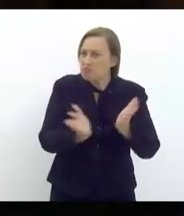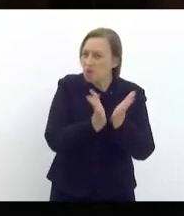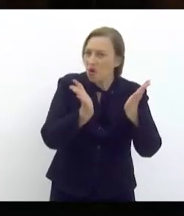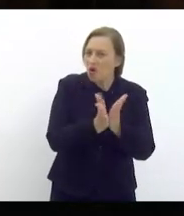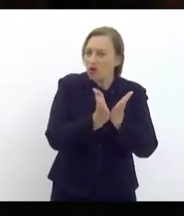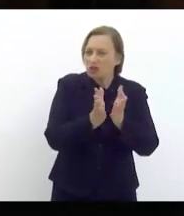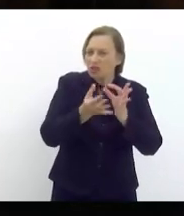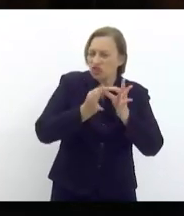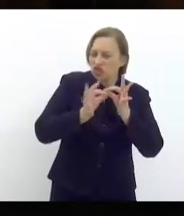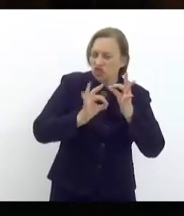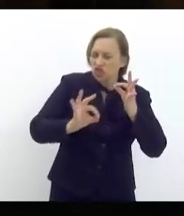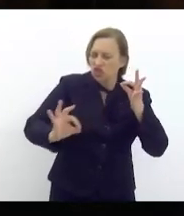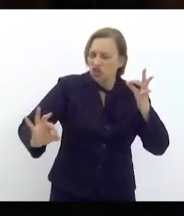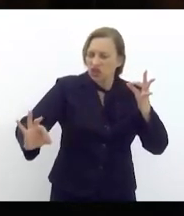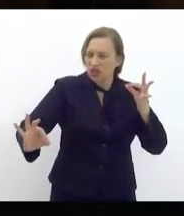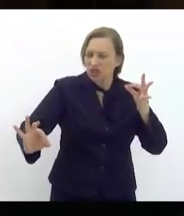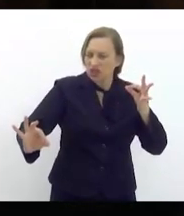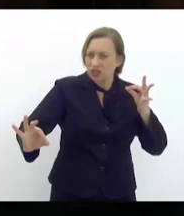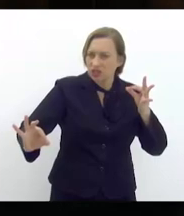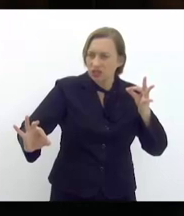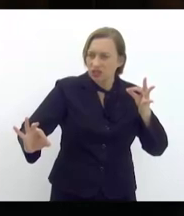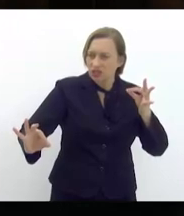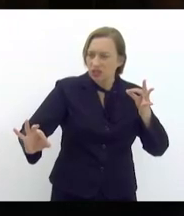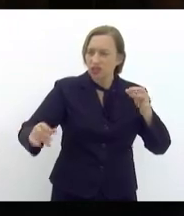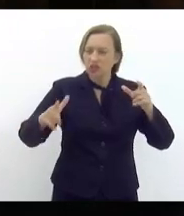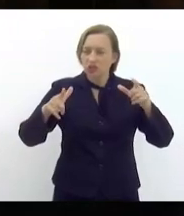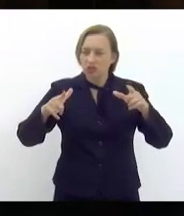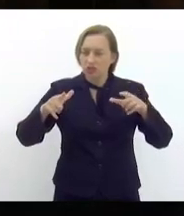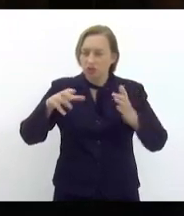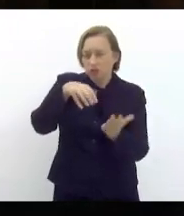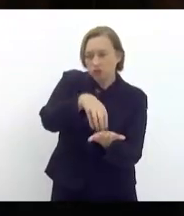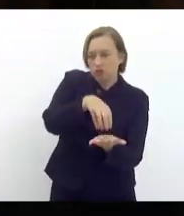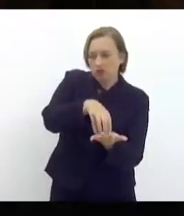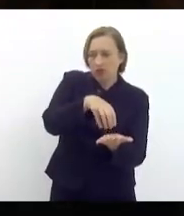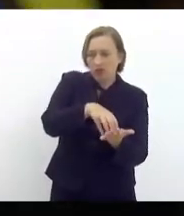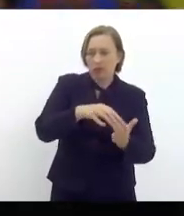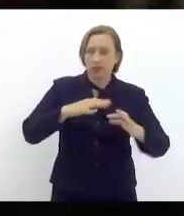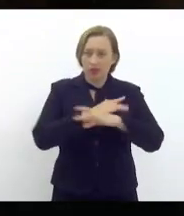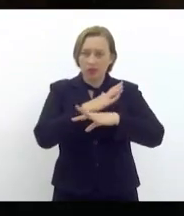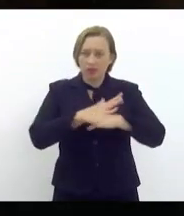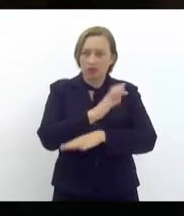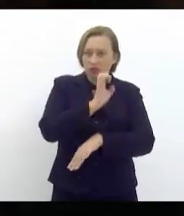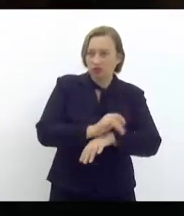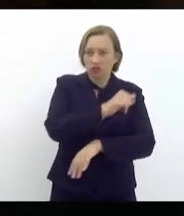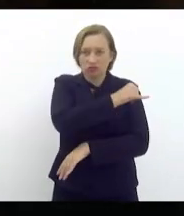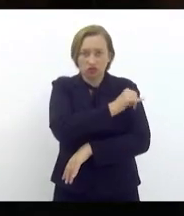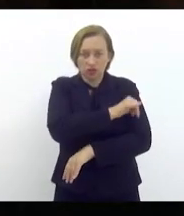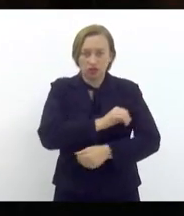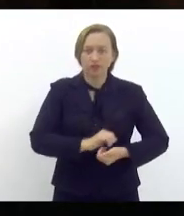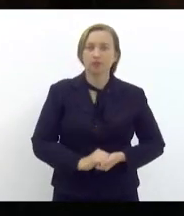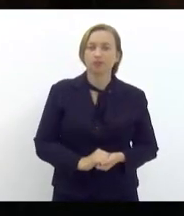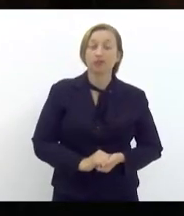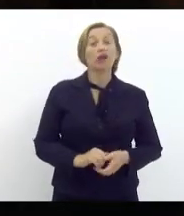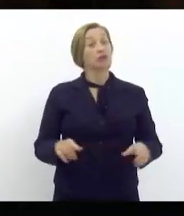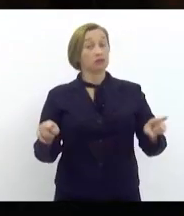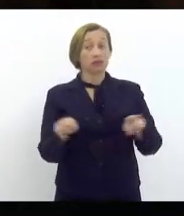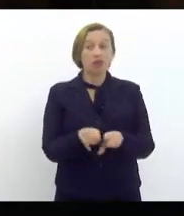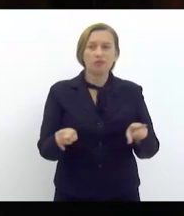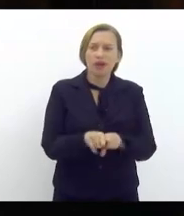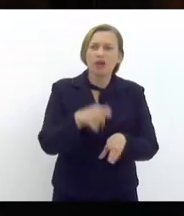centros urbanos portanto fora do eixo da região metropolitana do estado do Rio de Janeiro também